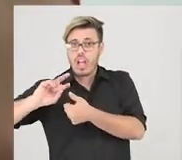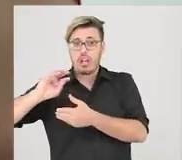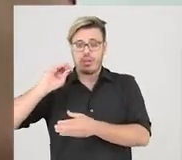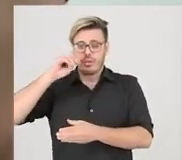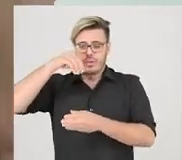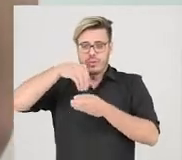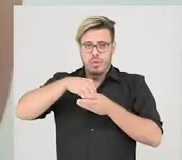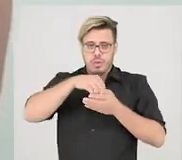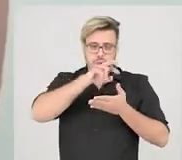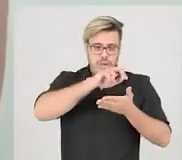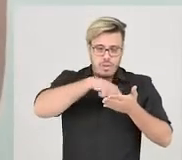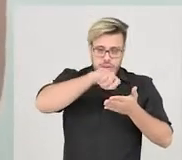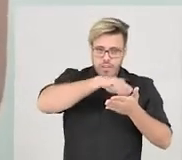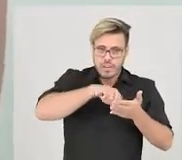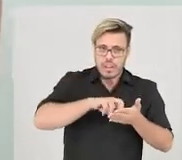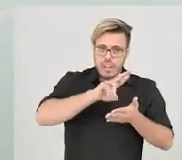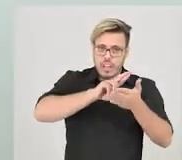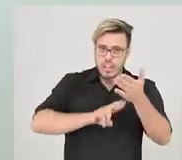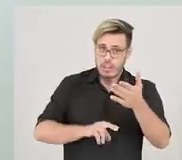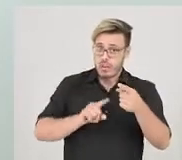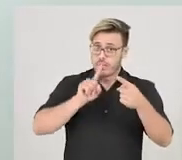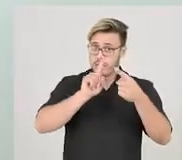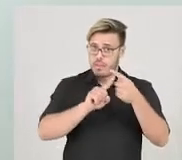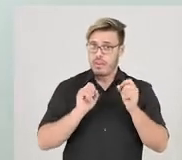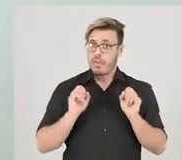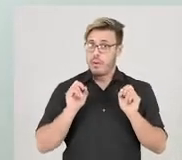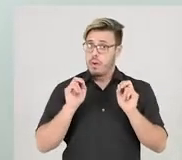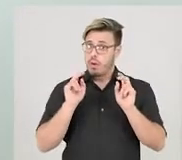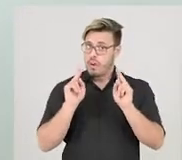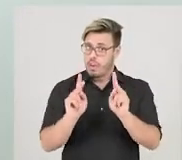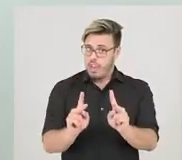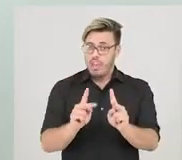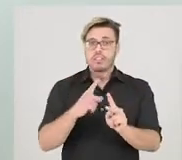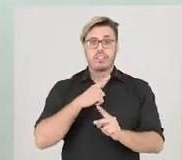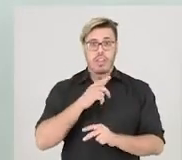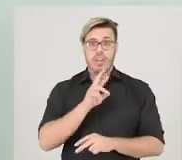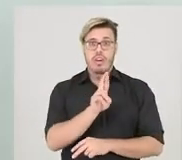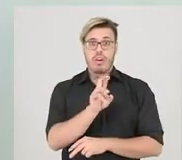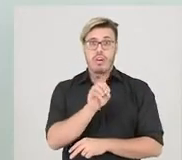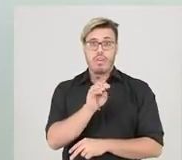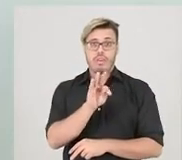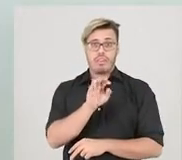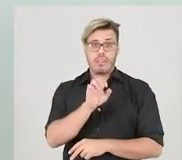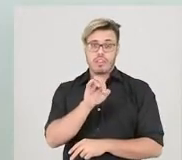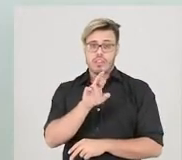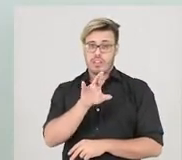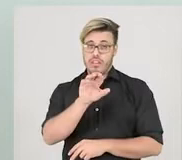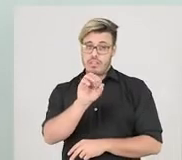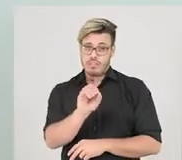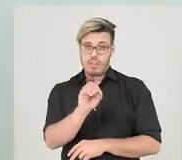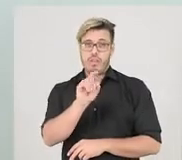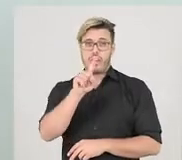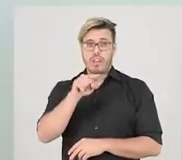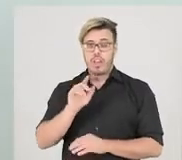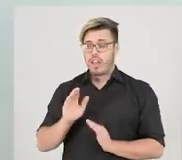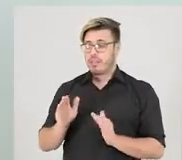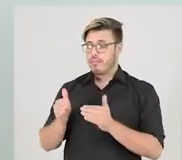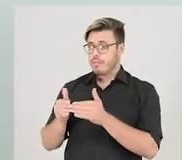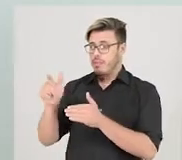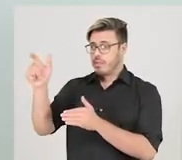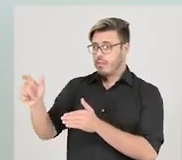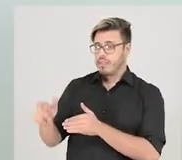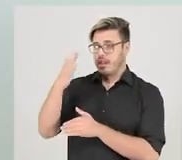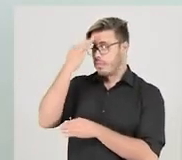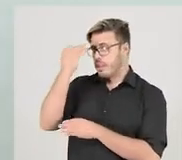de identificação das necessidades educativas do estudante, bem como a avaliação das suas competências e habilidades. Este roteiro